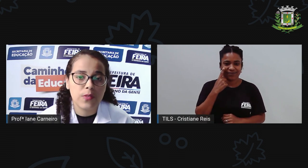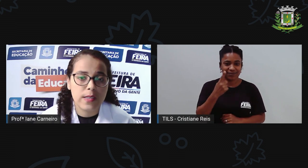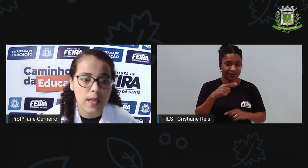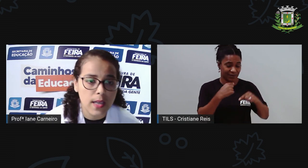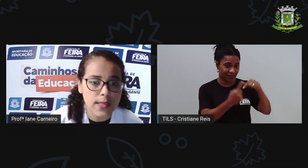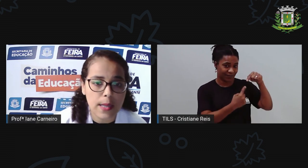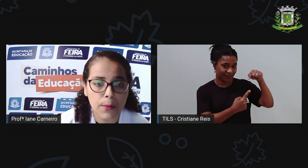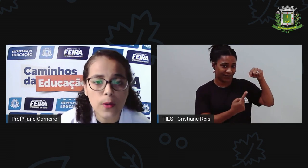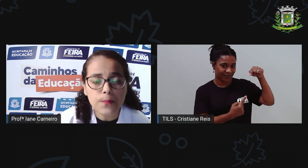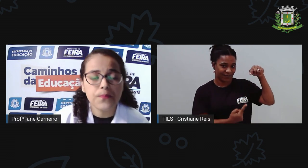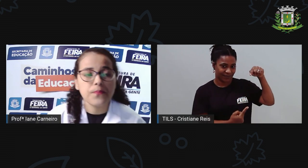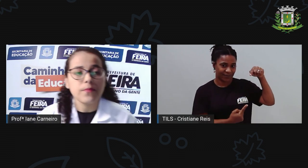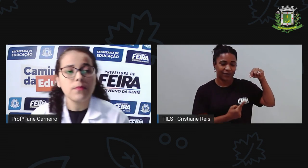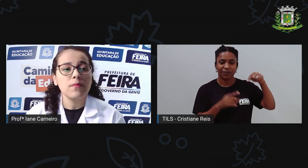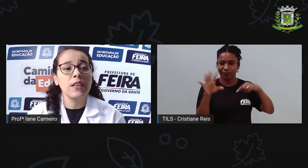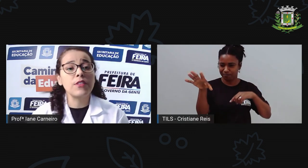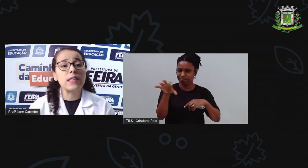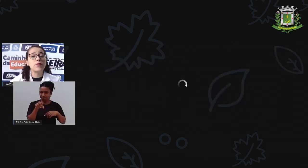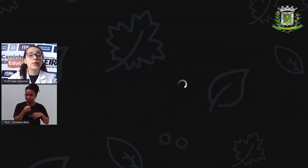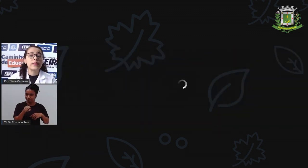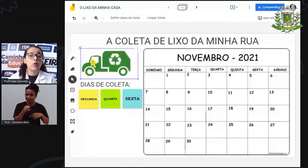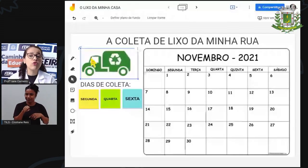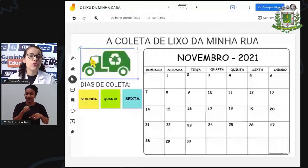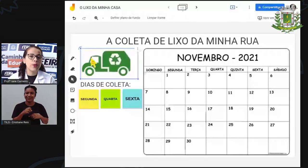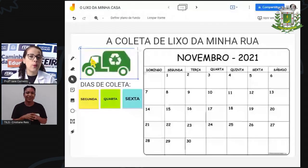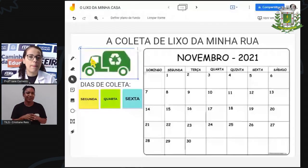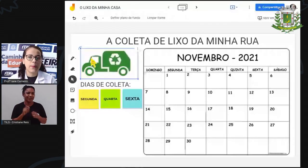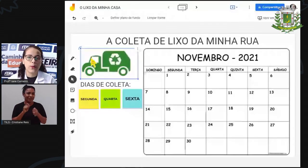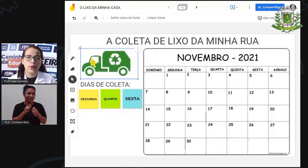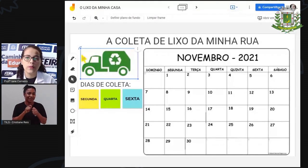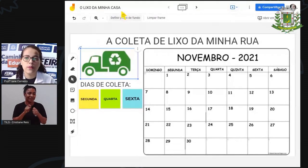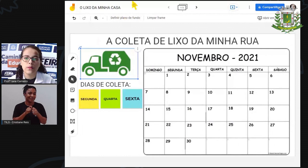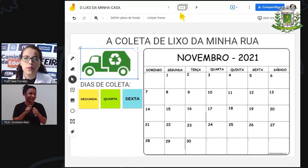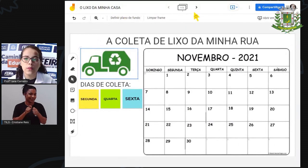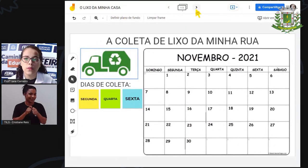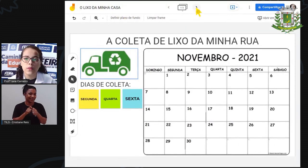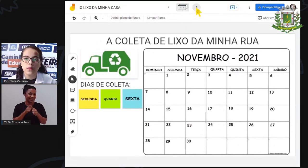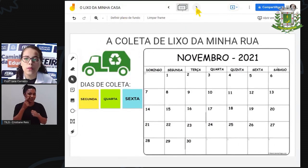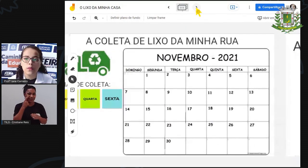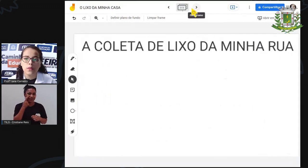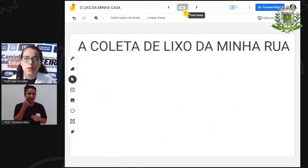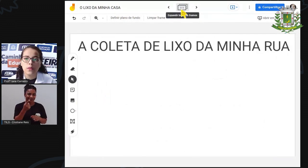caderno de vocês, tá bom? E vocês vão construir com a Pró.